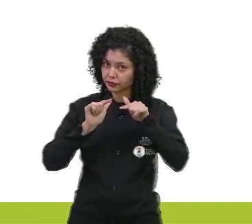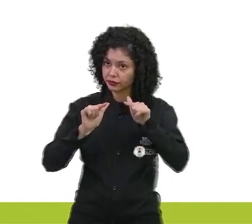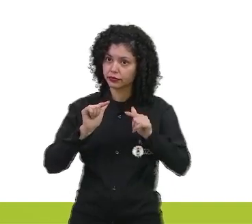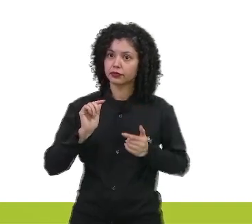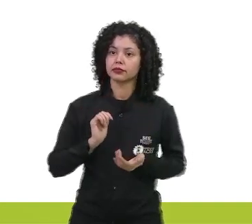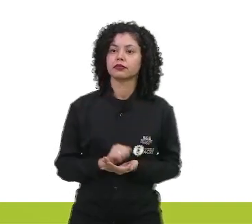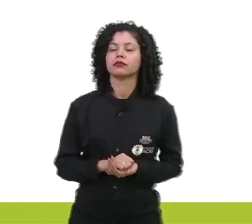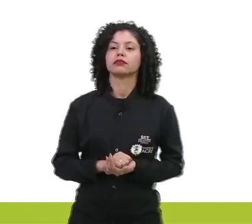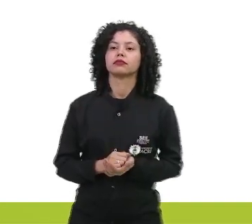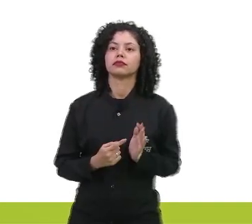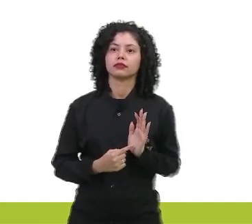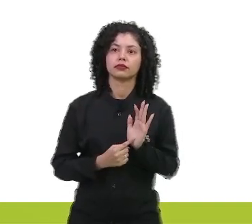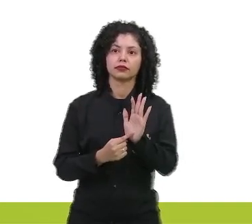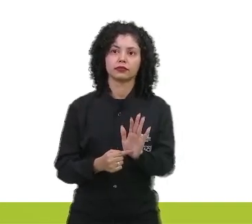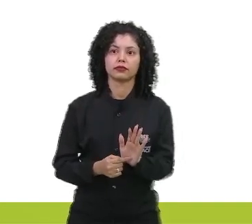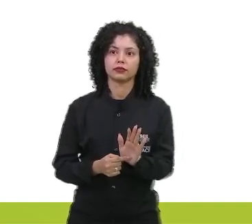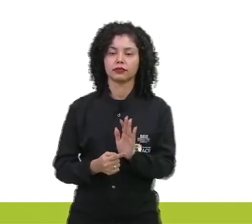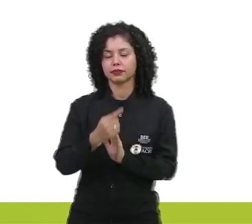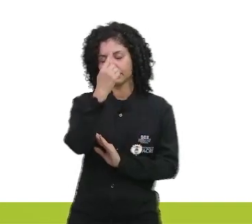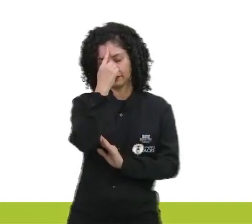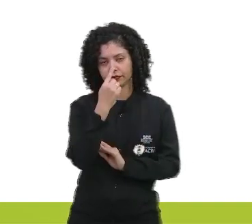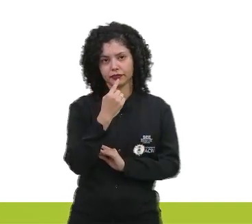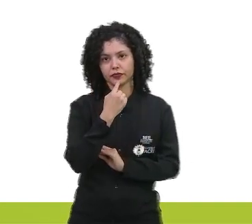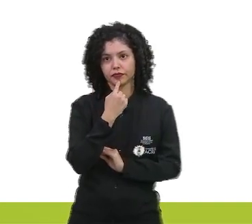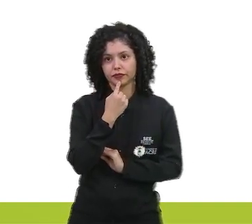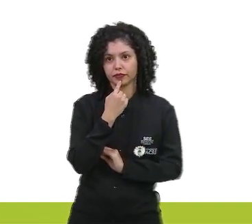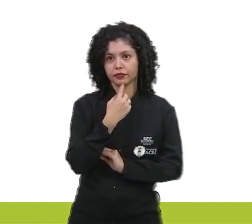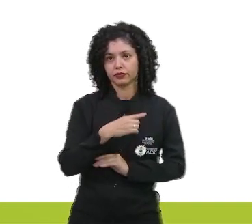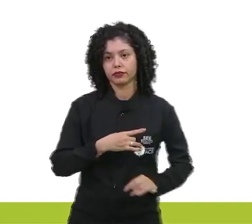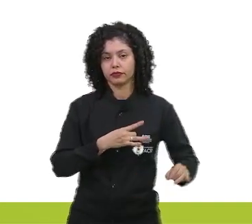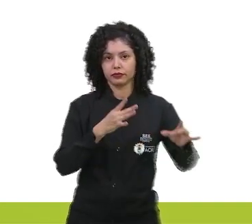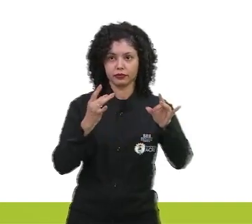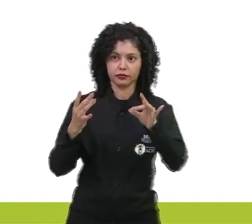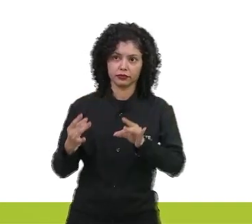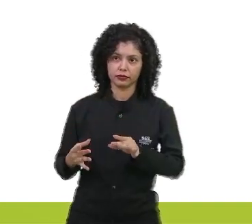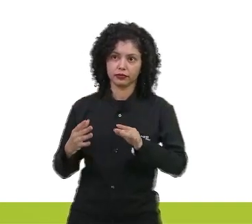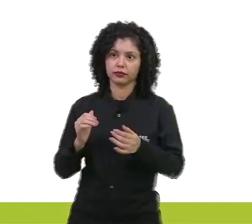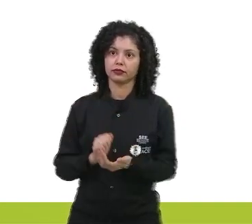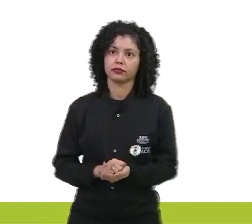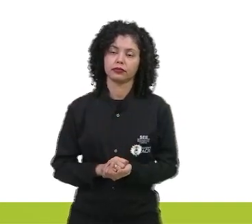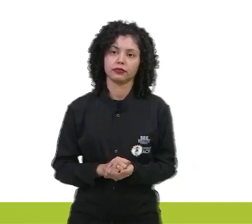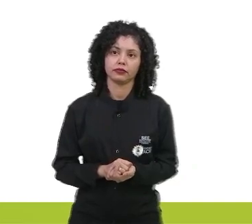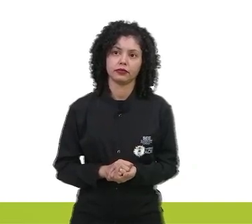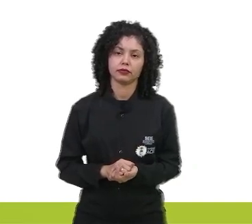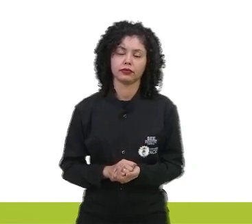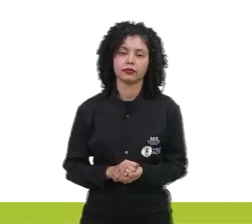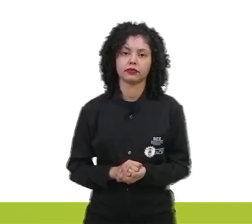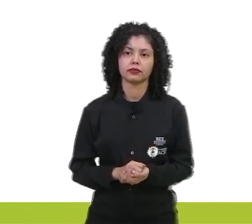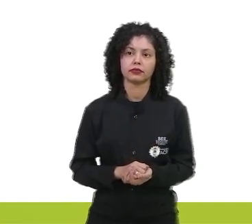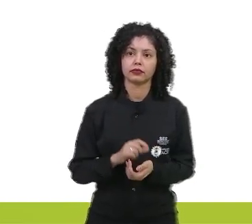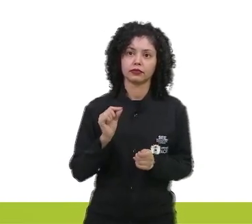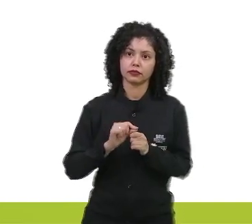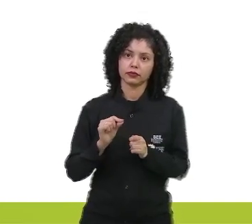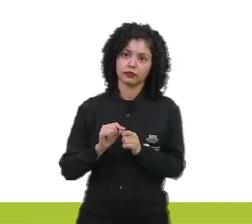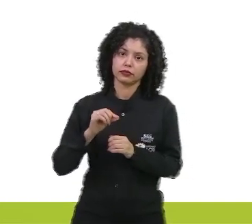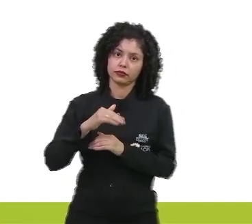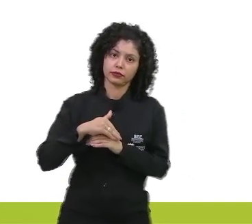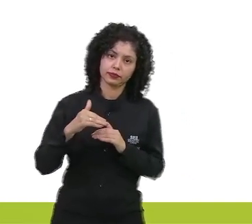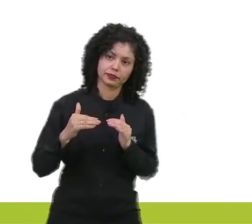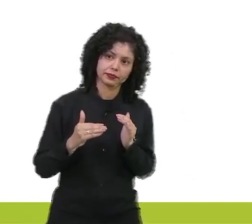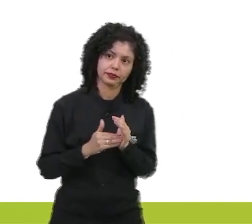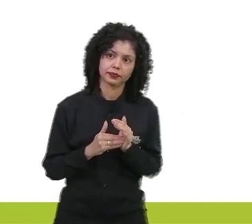e mostra aí uma cena de trabalhadores no mercado local. No caso também ele faz toda